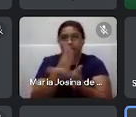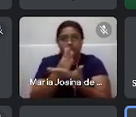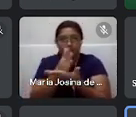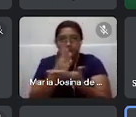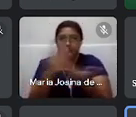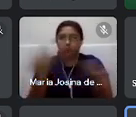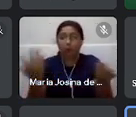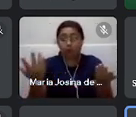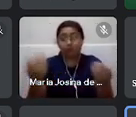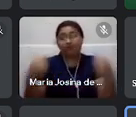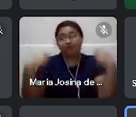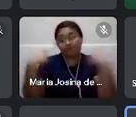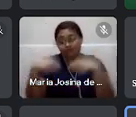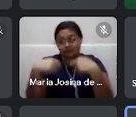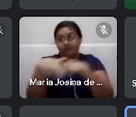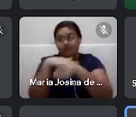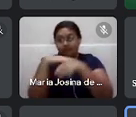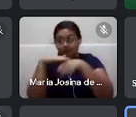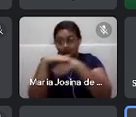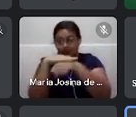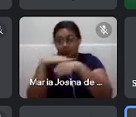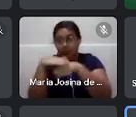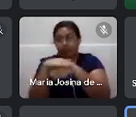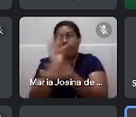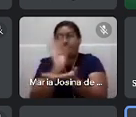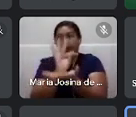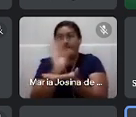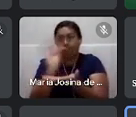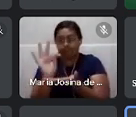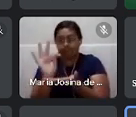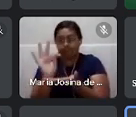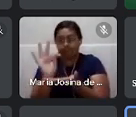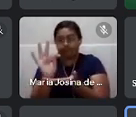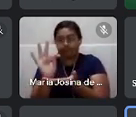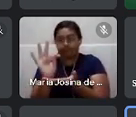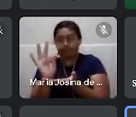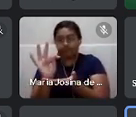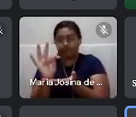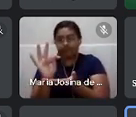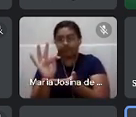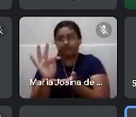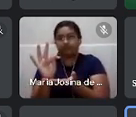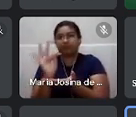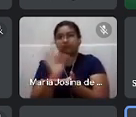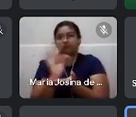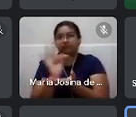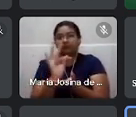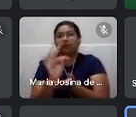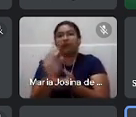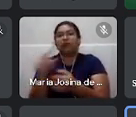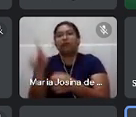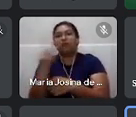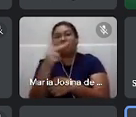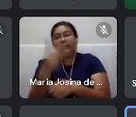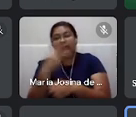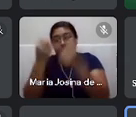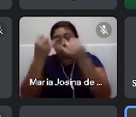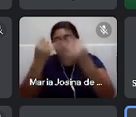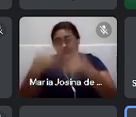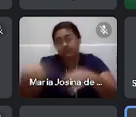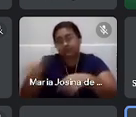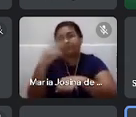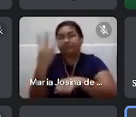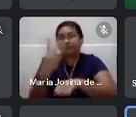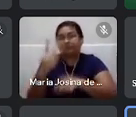Vocês precisam conversar com os tutores, tá, Silvânia? Falar que vocês formavam um trio, mas vocês não botaram o nome